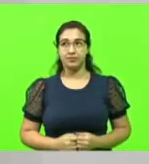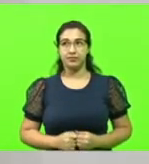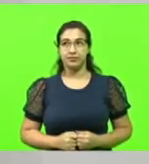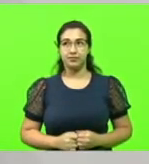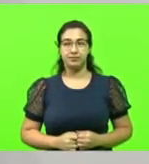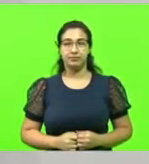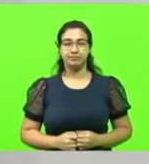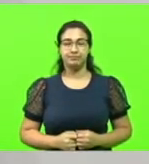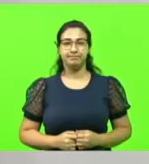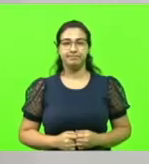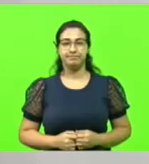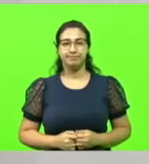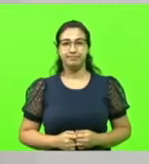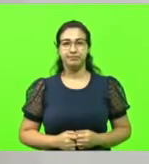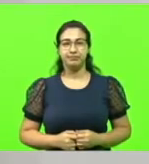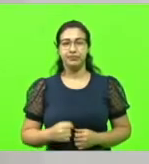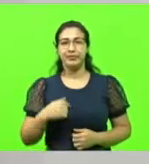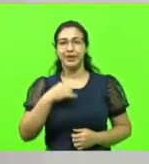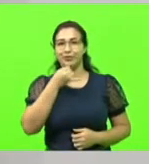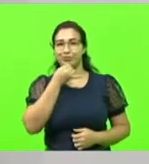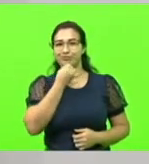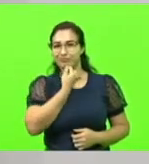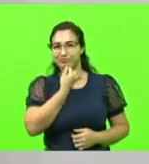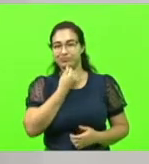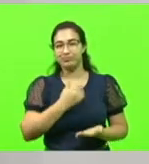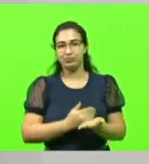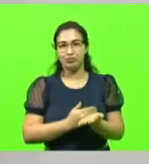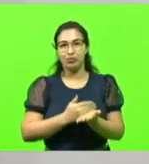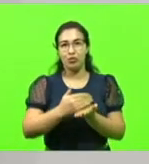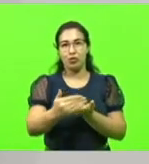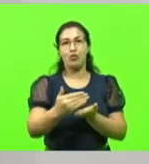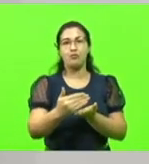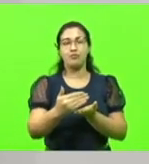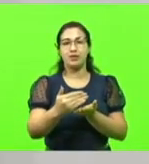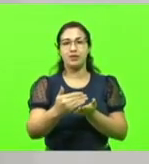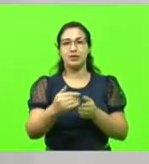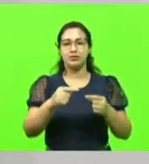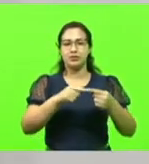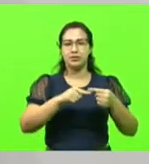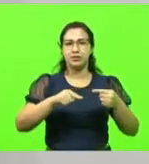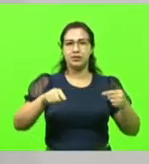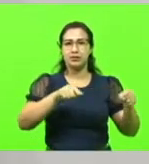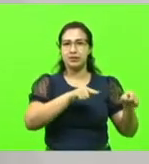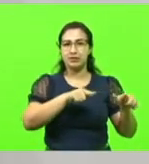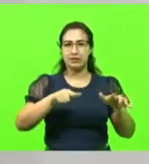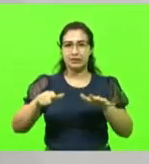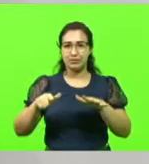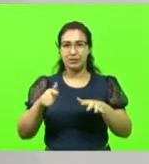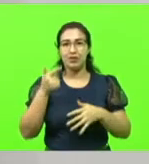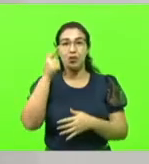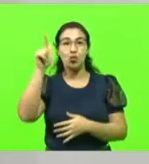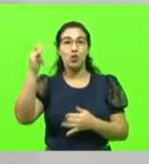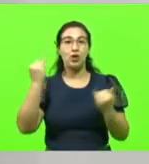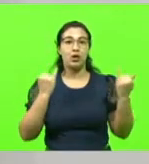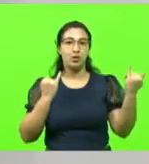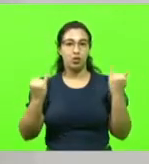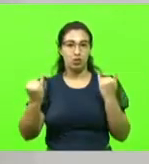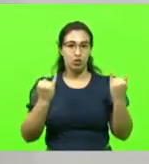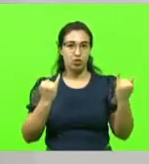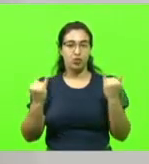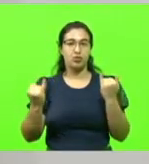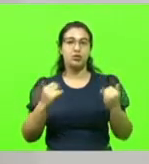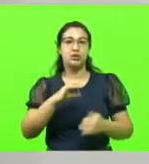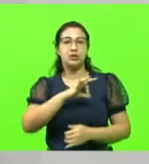É com muita tristeza que iniciamos uma semana com mais uma notícia de um policial